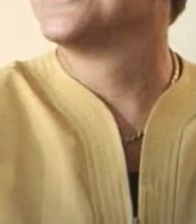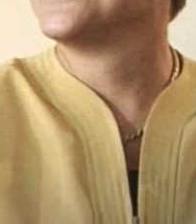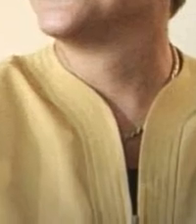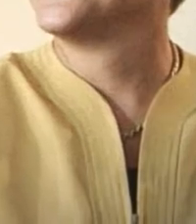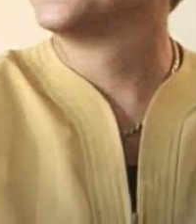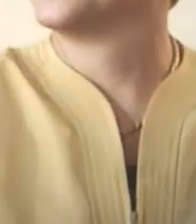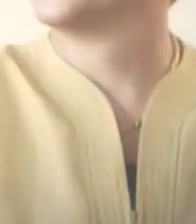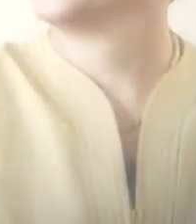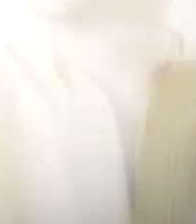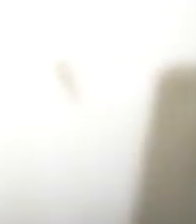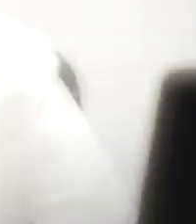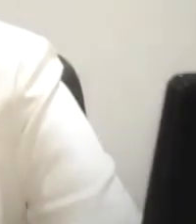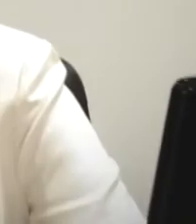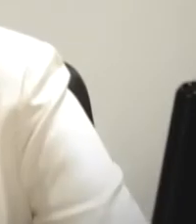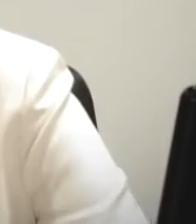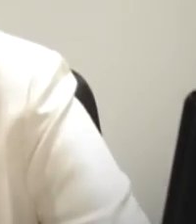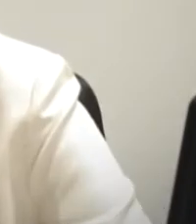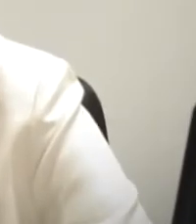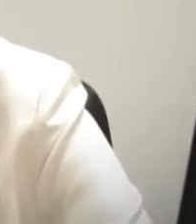o